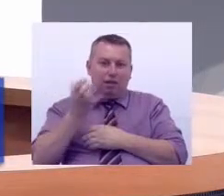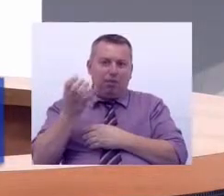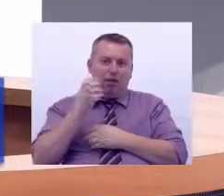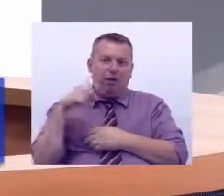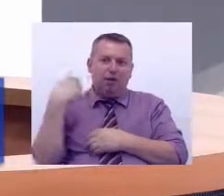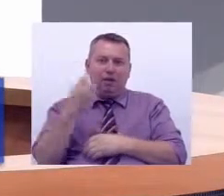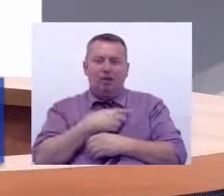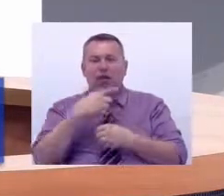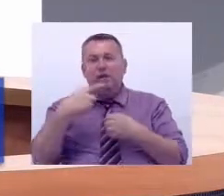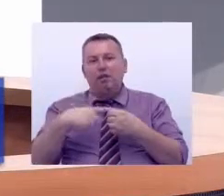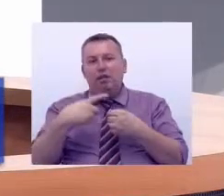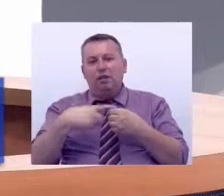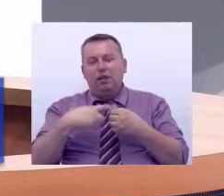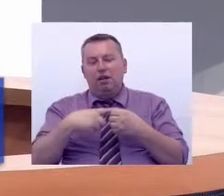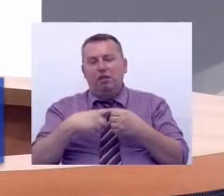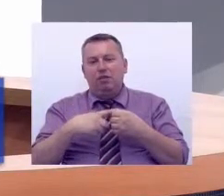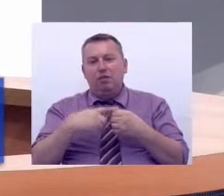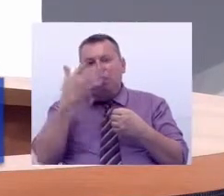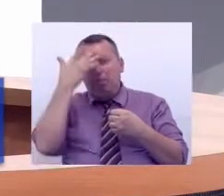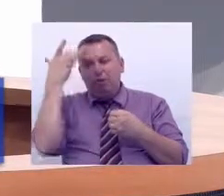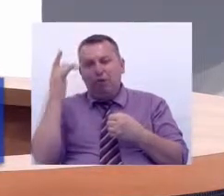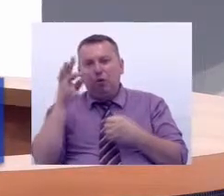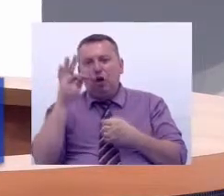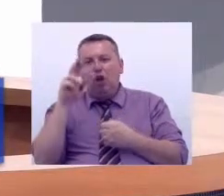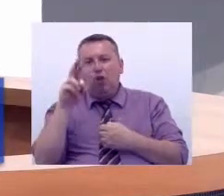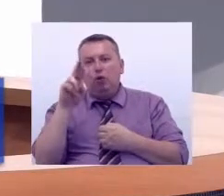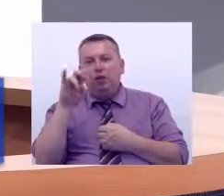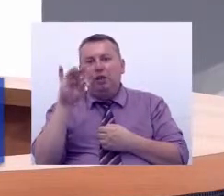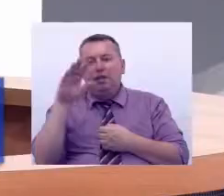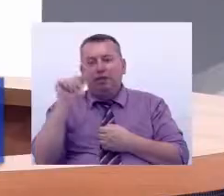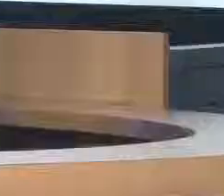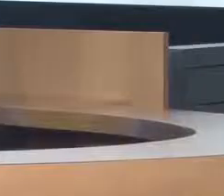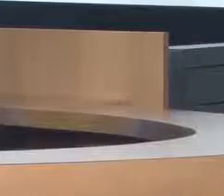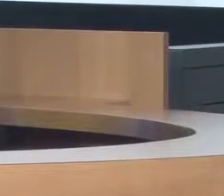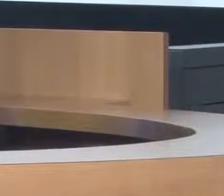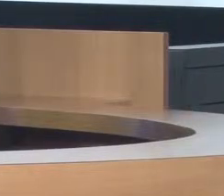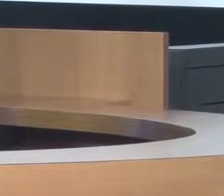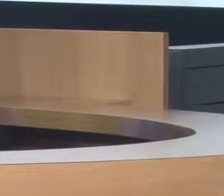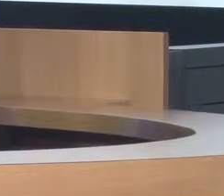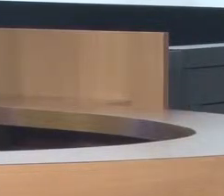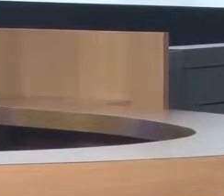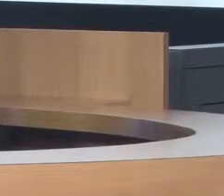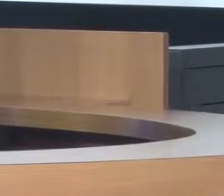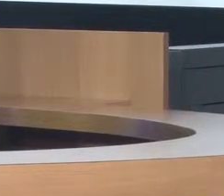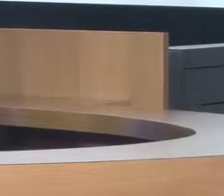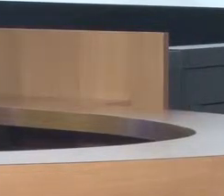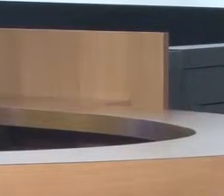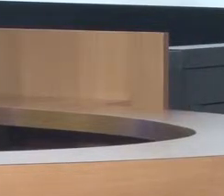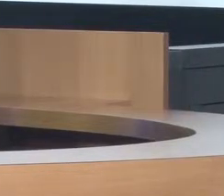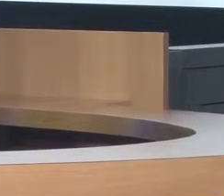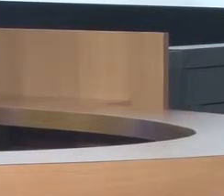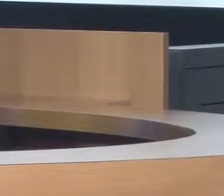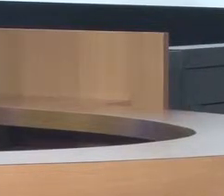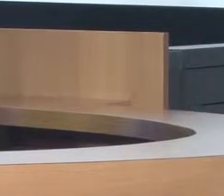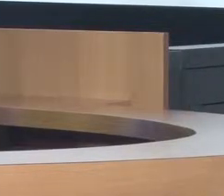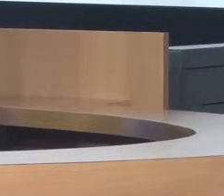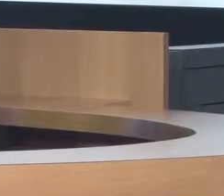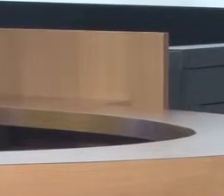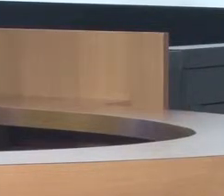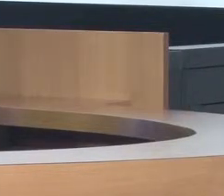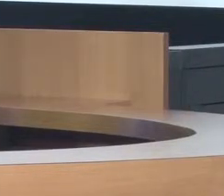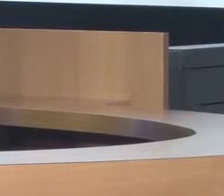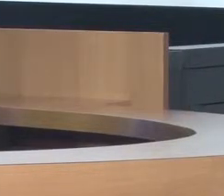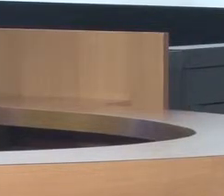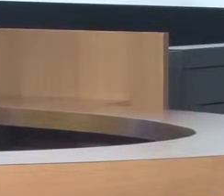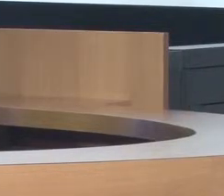na nossa cidade turistas também que procuram esse tipo de serviço. No grande expediente, o vereador Guti, do PV,